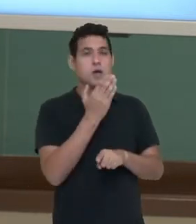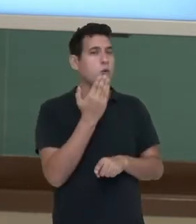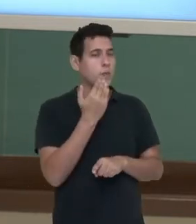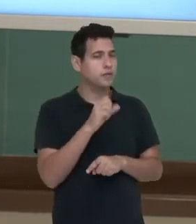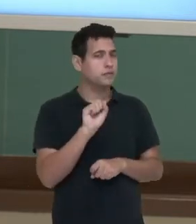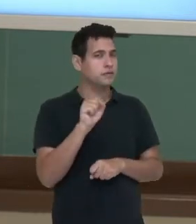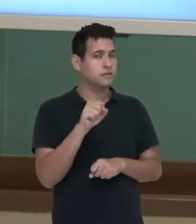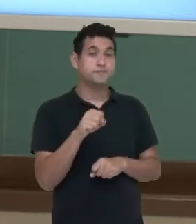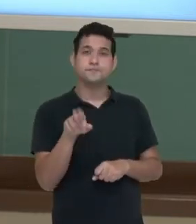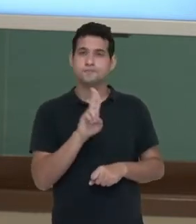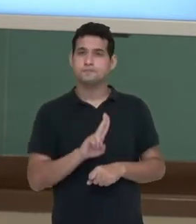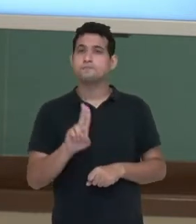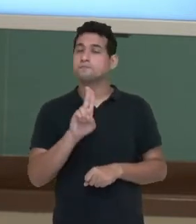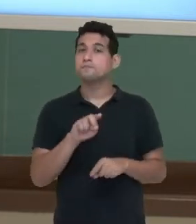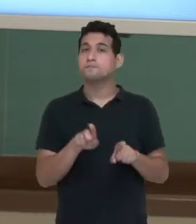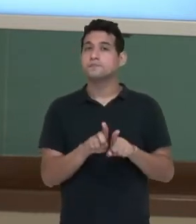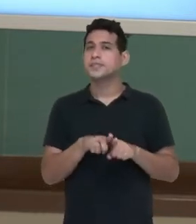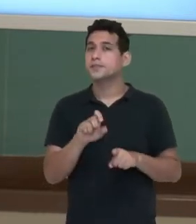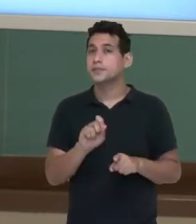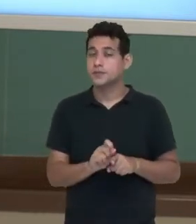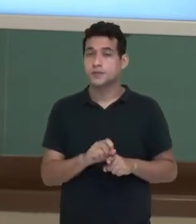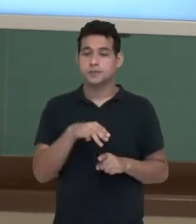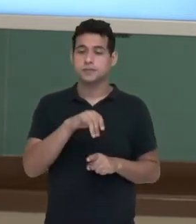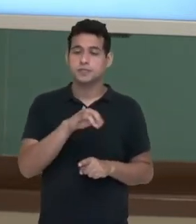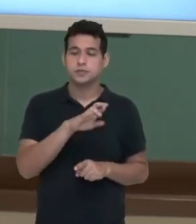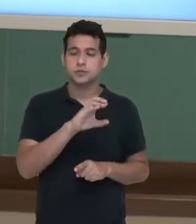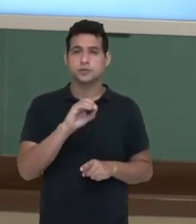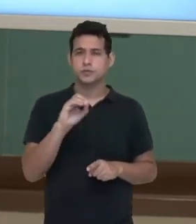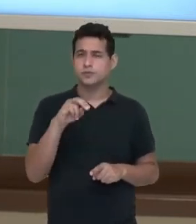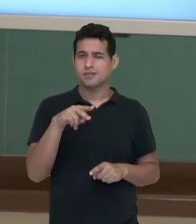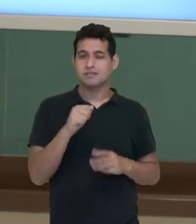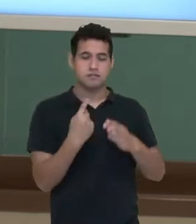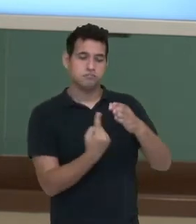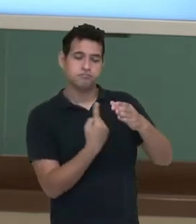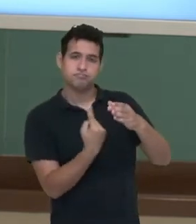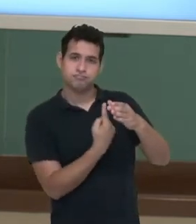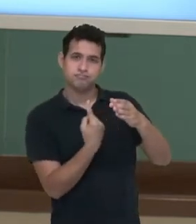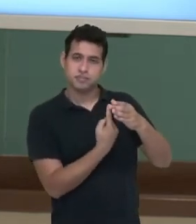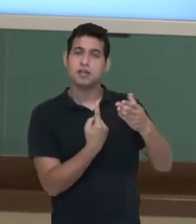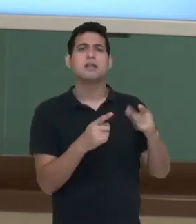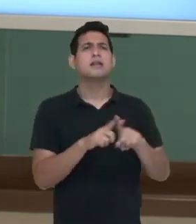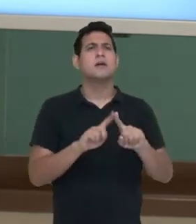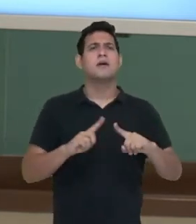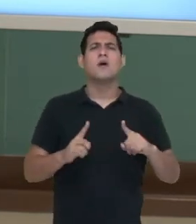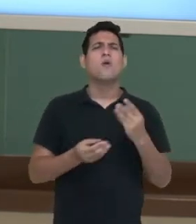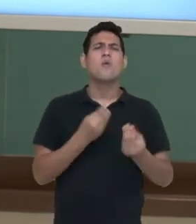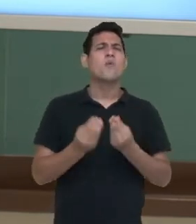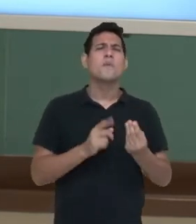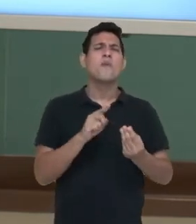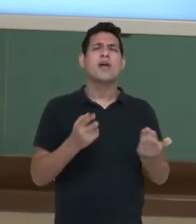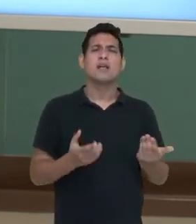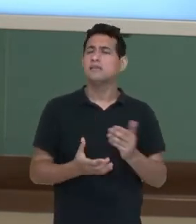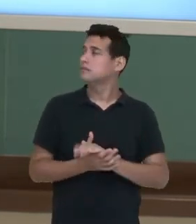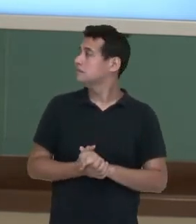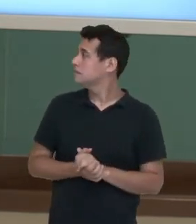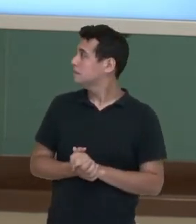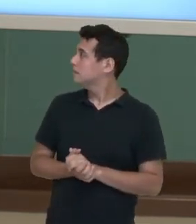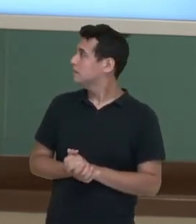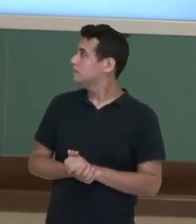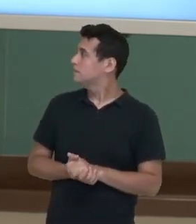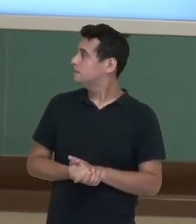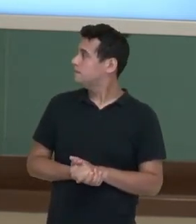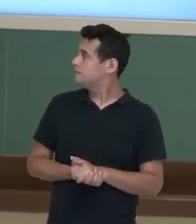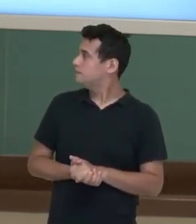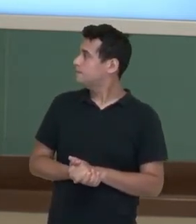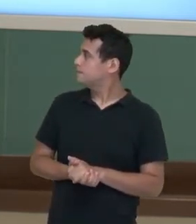nós vamos colocar ali dentro de um micro-ondas, ok? Muito bem. Como que é essa questão, né, do aquecimento?